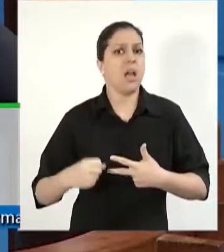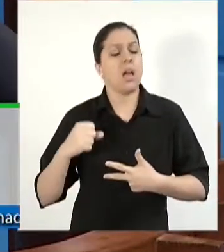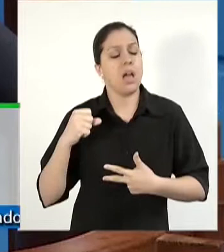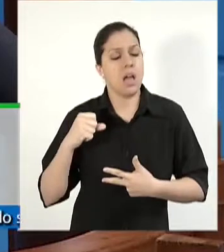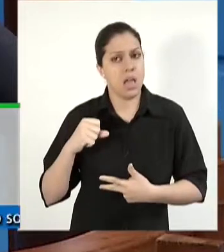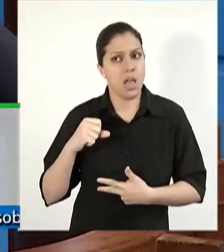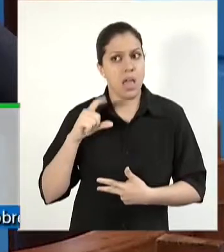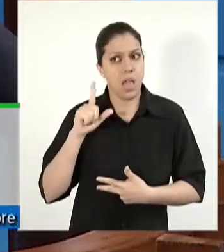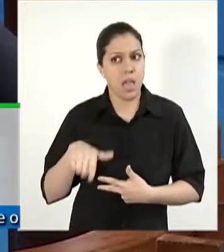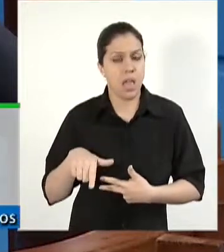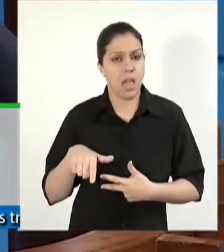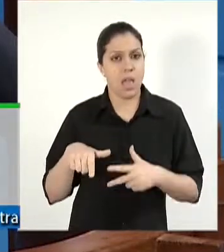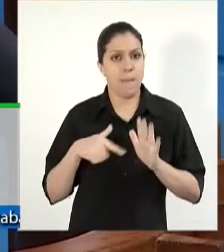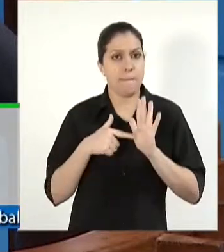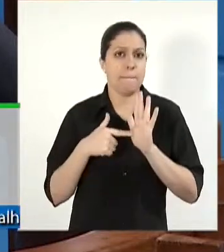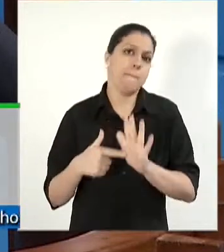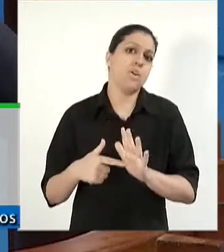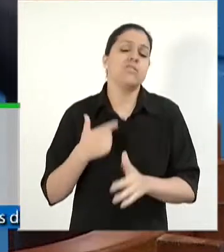povo.